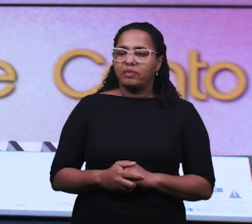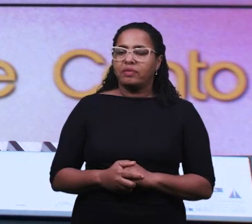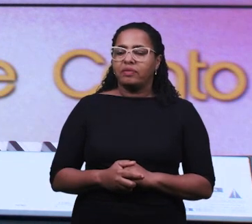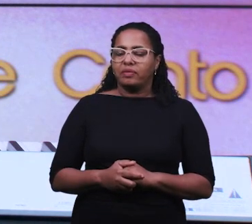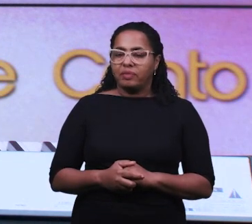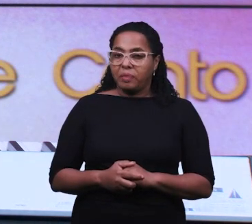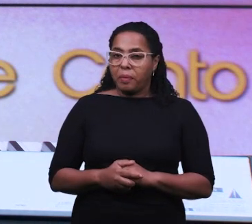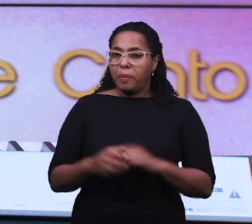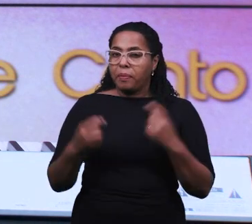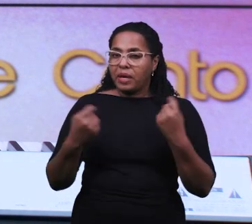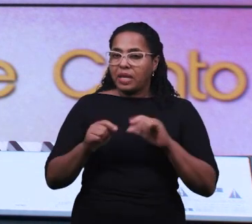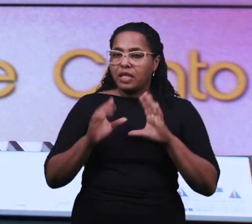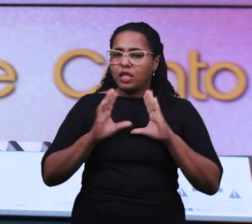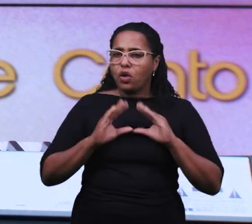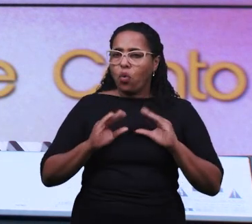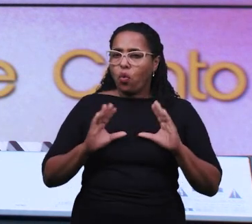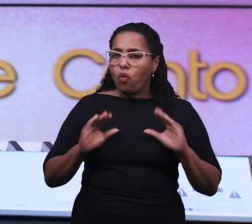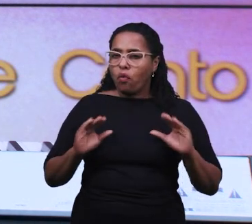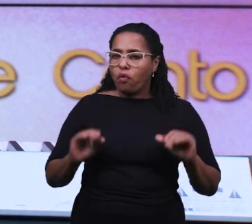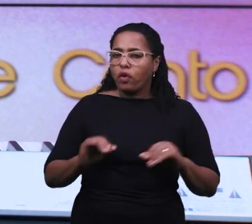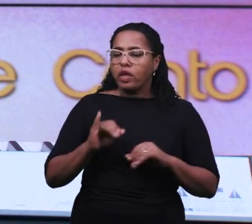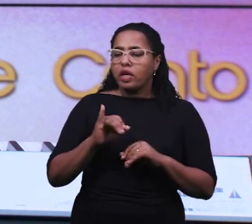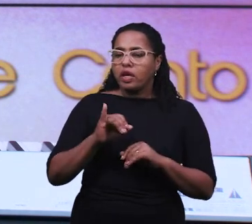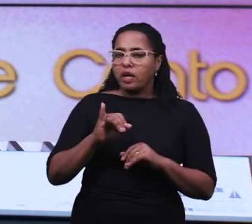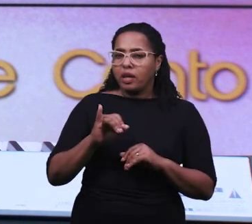Essa passagem precisa ser confortável.